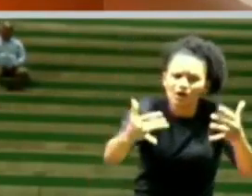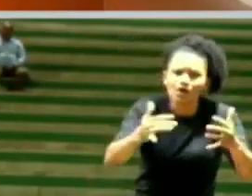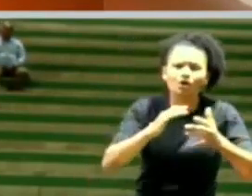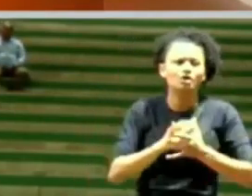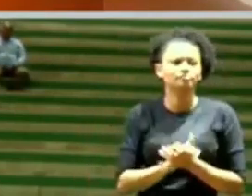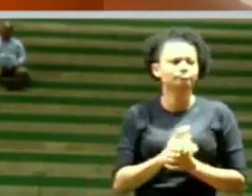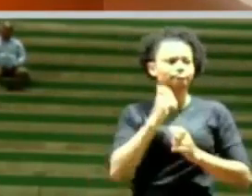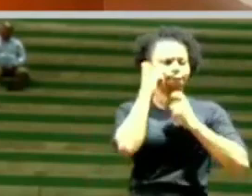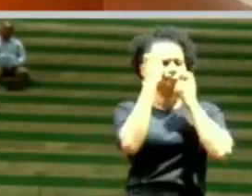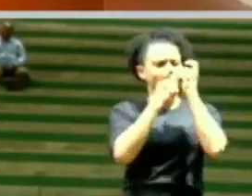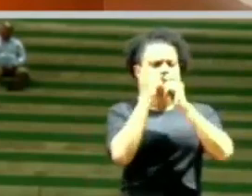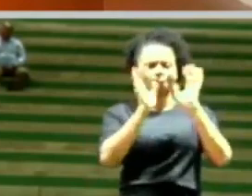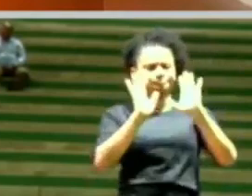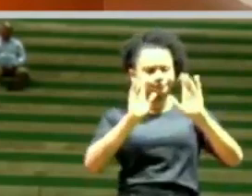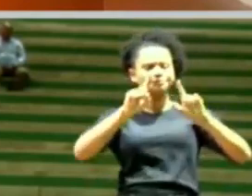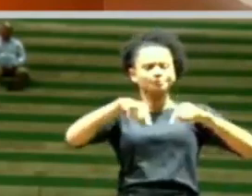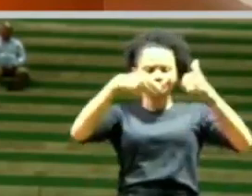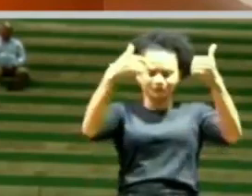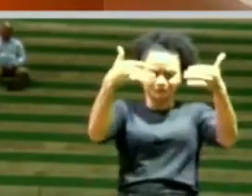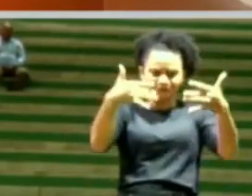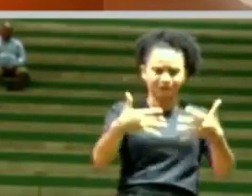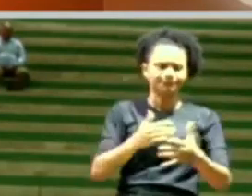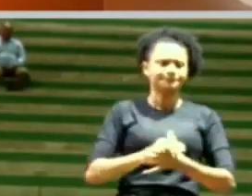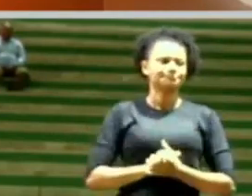E não se preocupe que nós vamos chegar lá.